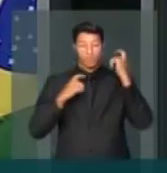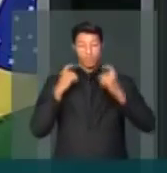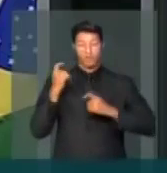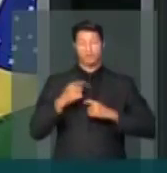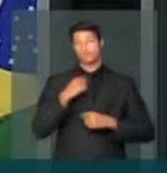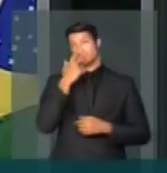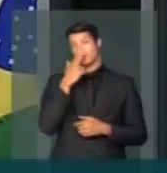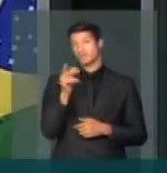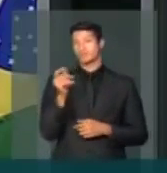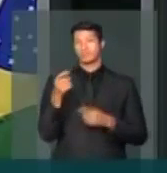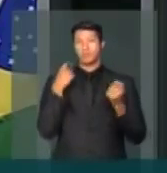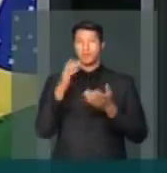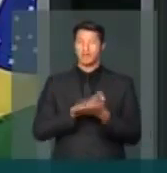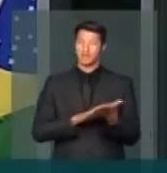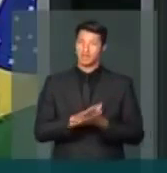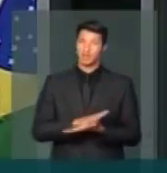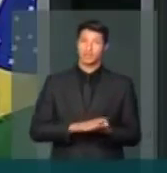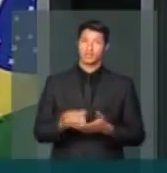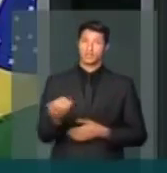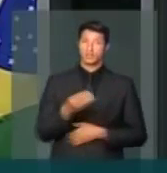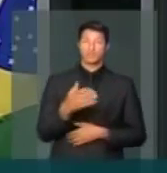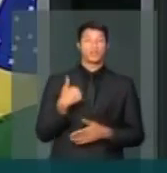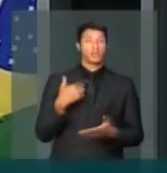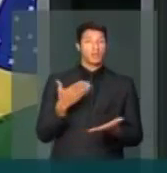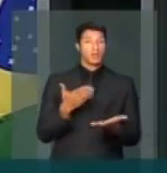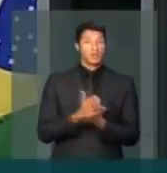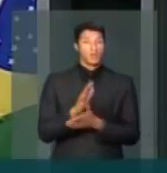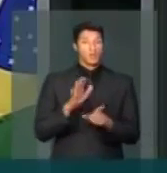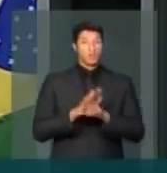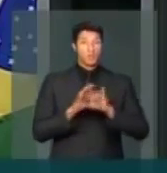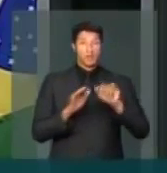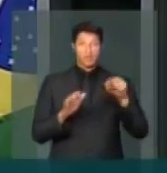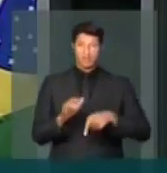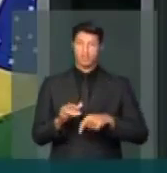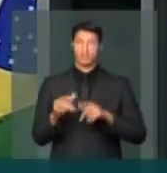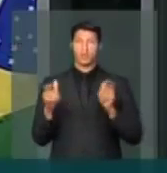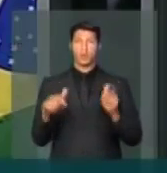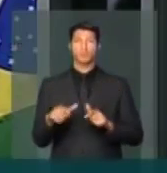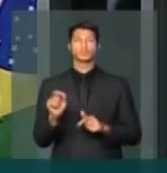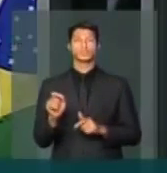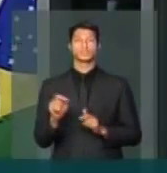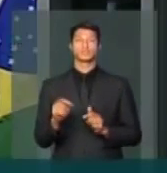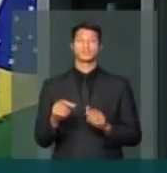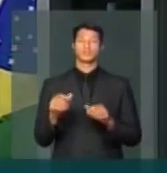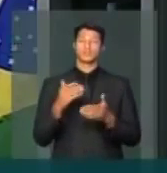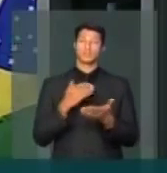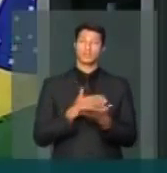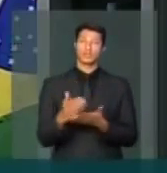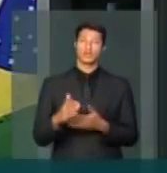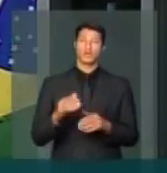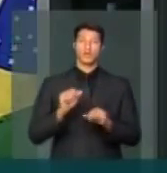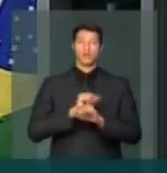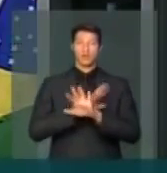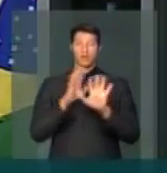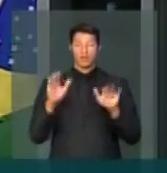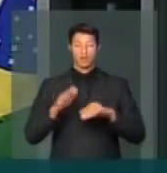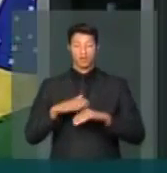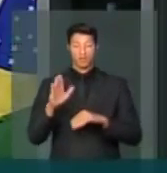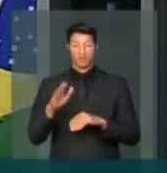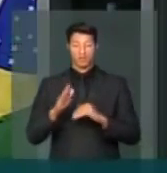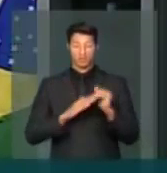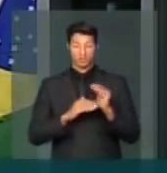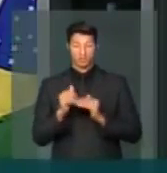e parece que não está. Recentemente aprovamos uma lei aqui, onde tornava-se mais transparente